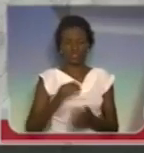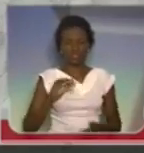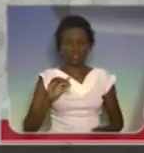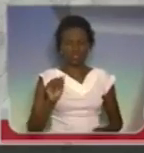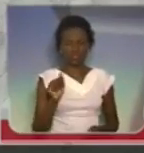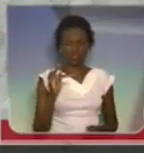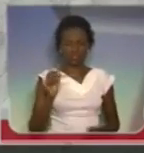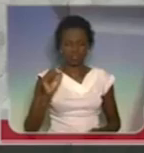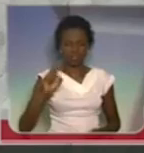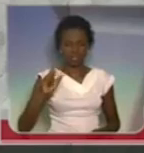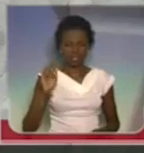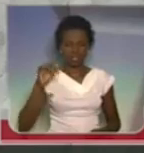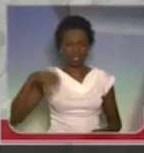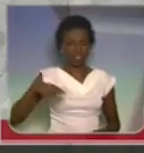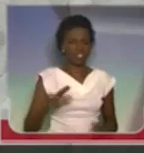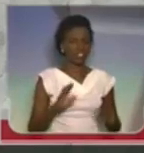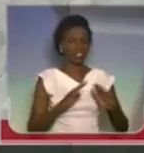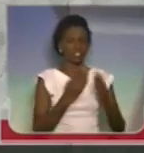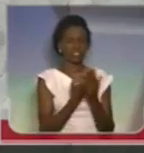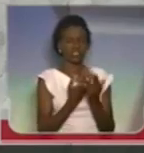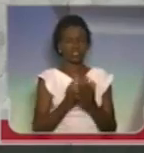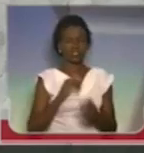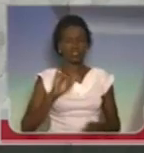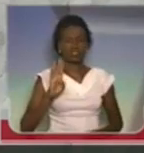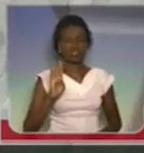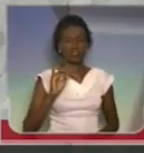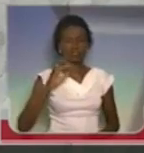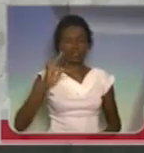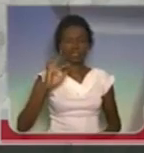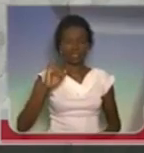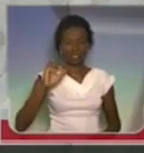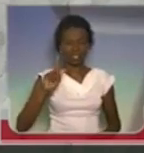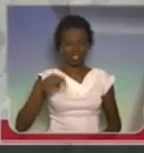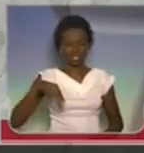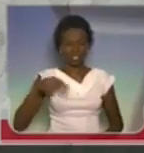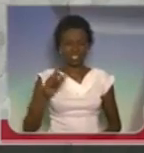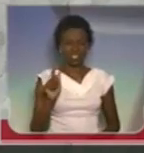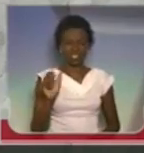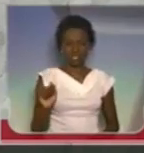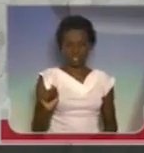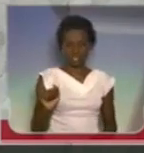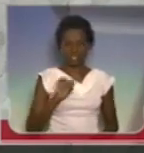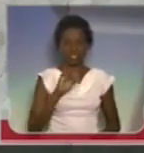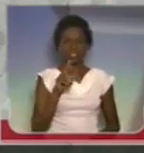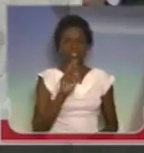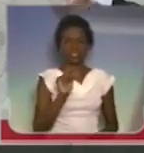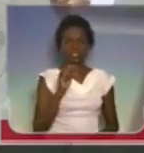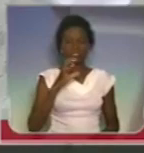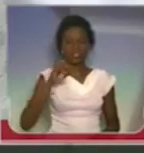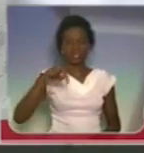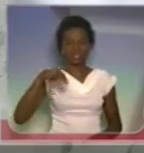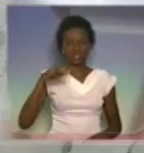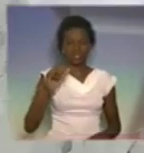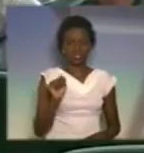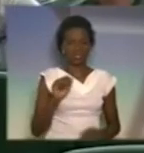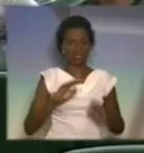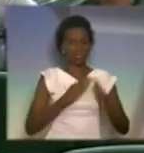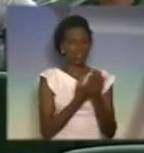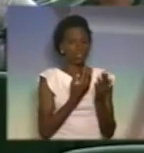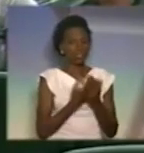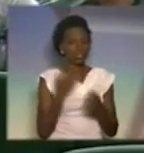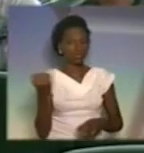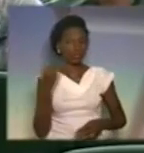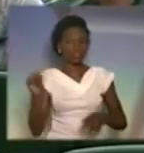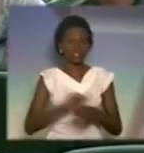Escola Professora Iracema de Oliveira uma escola em biting escola importante estratégica se não tem alunos para